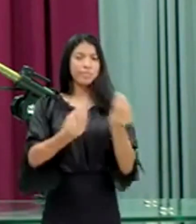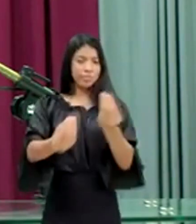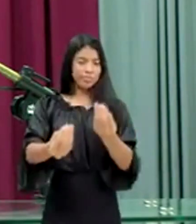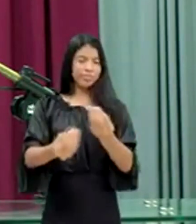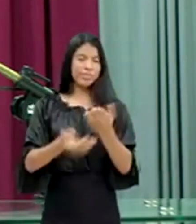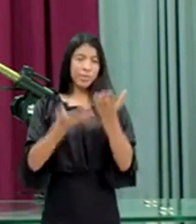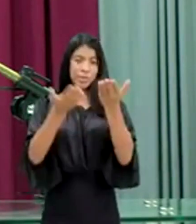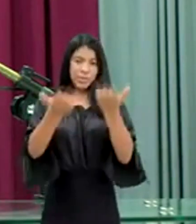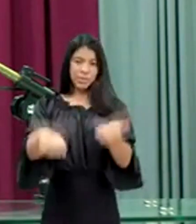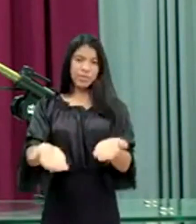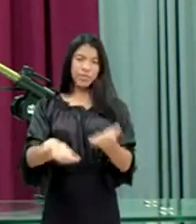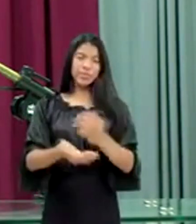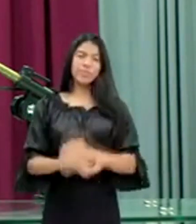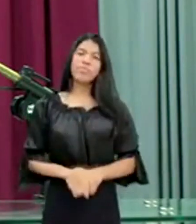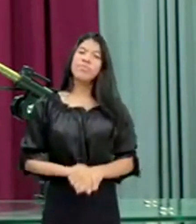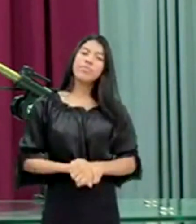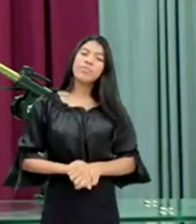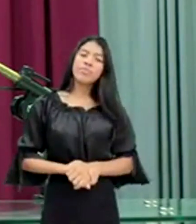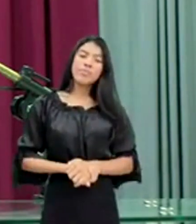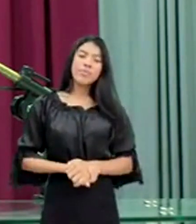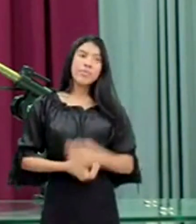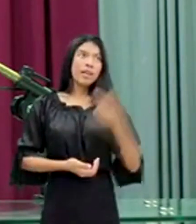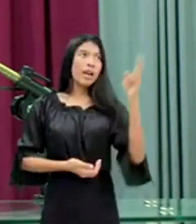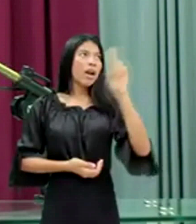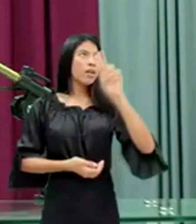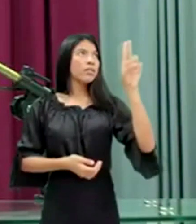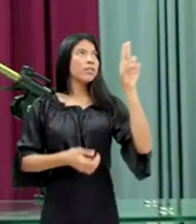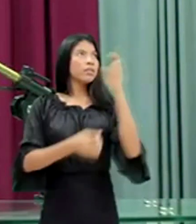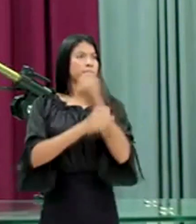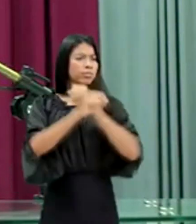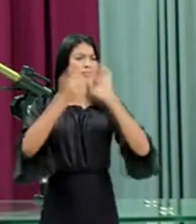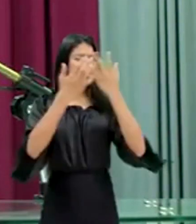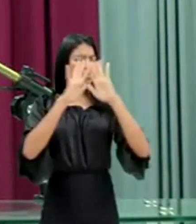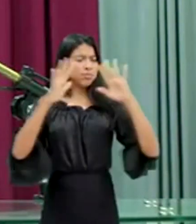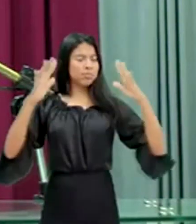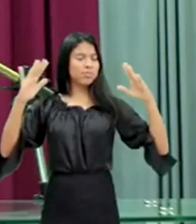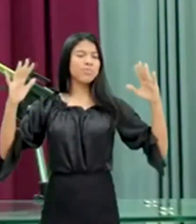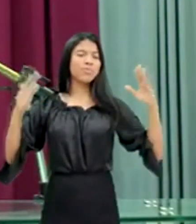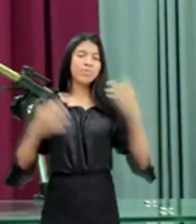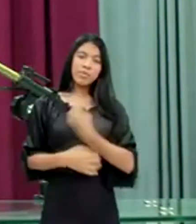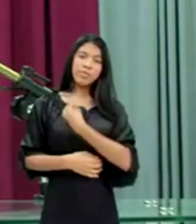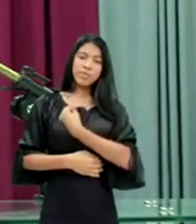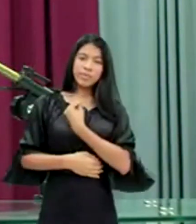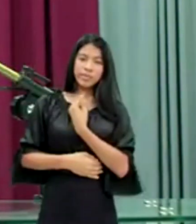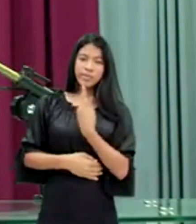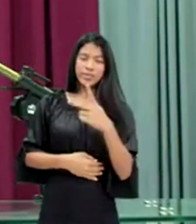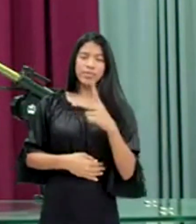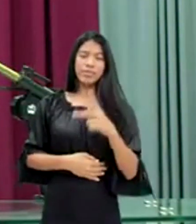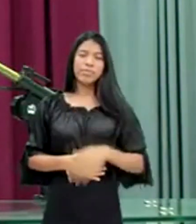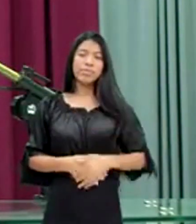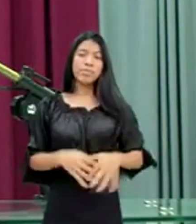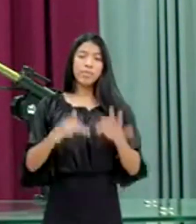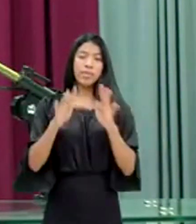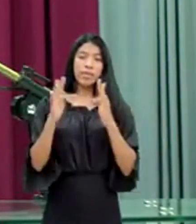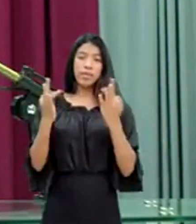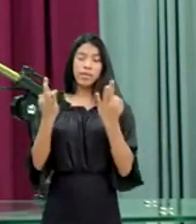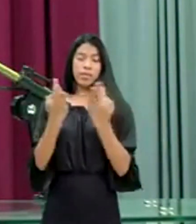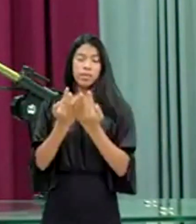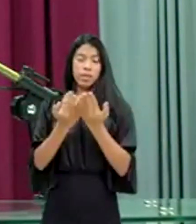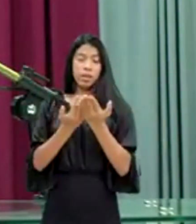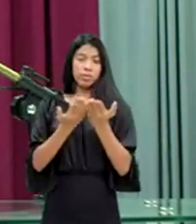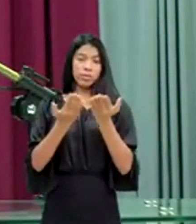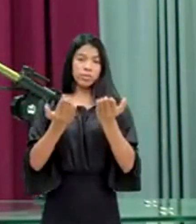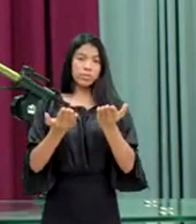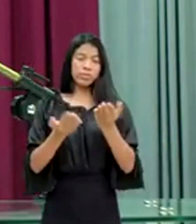Ele fará com que o seu nome seja glorificado em sua vida, e você e a sua casa, assim como Josué e Calebe,